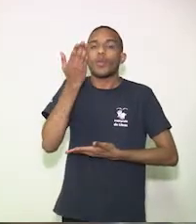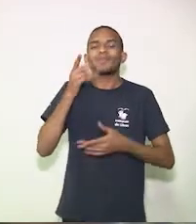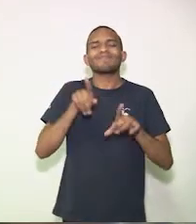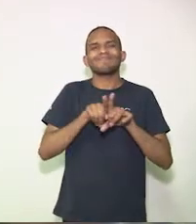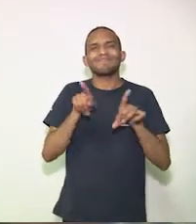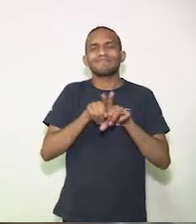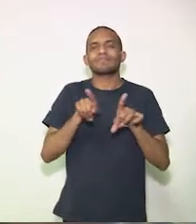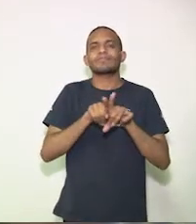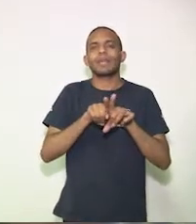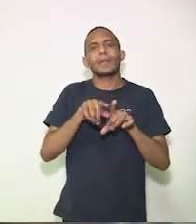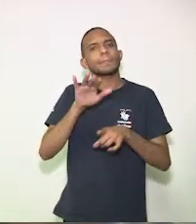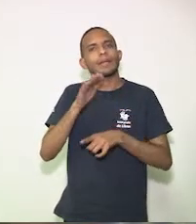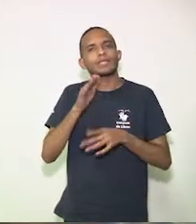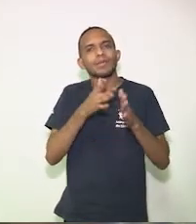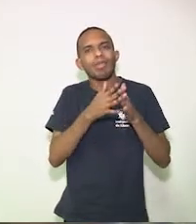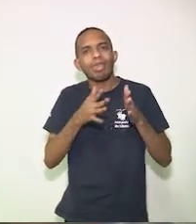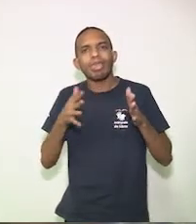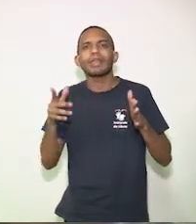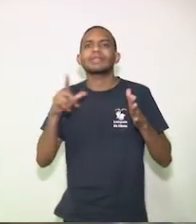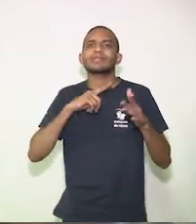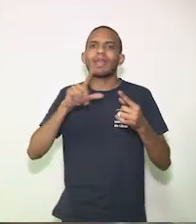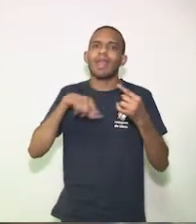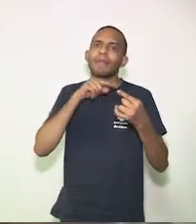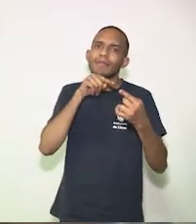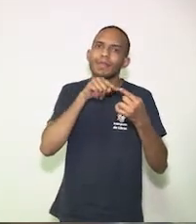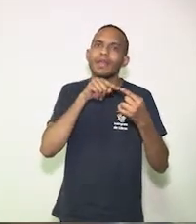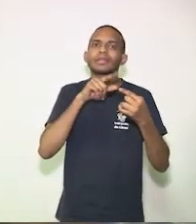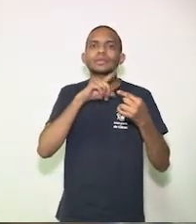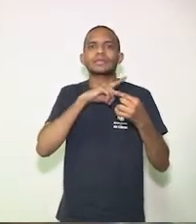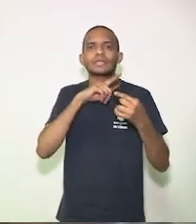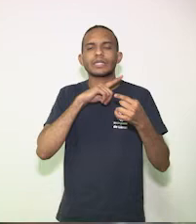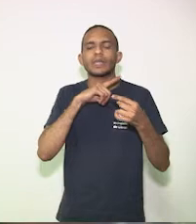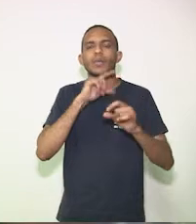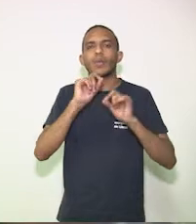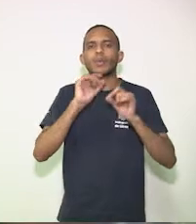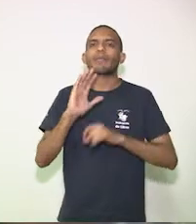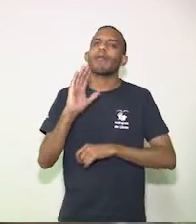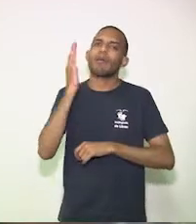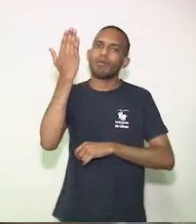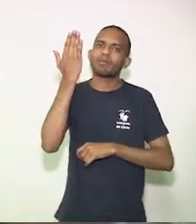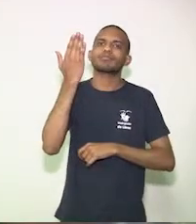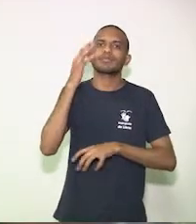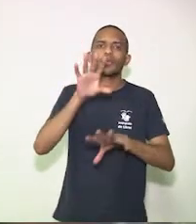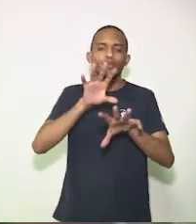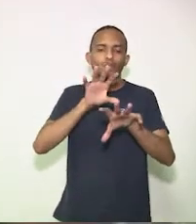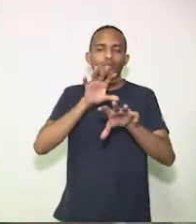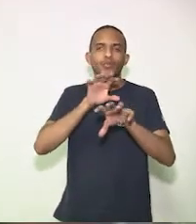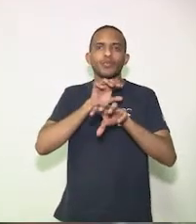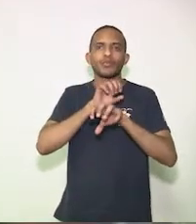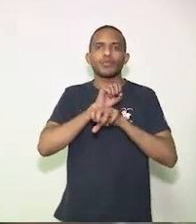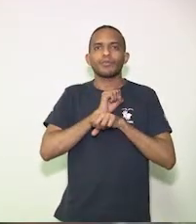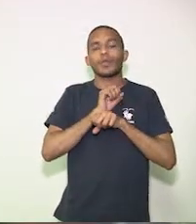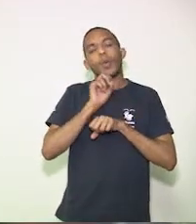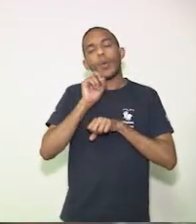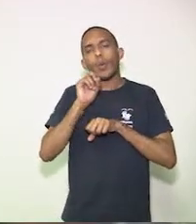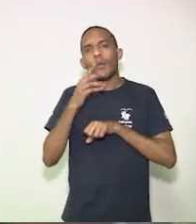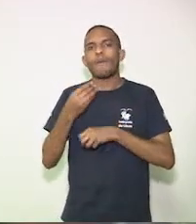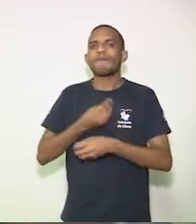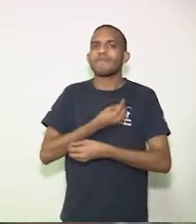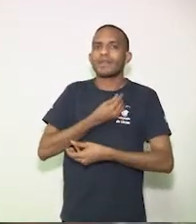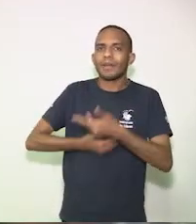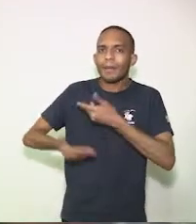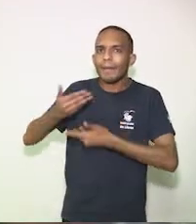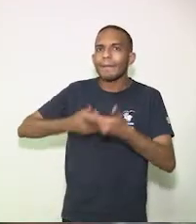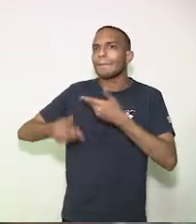e temporalmente está associado a ter ocorrido ou convivido